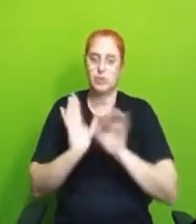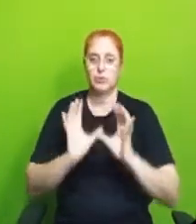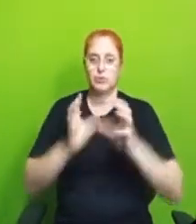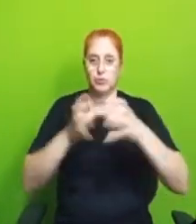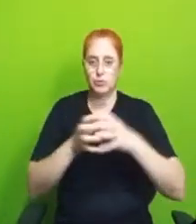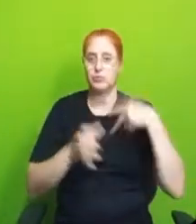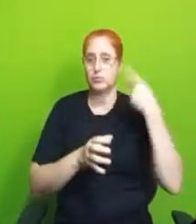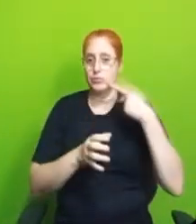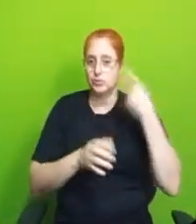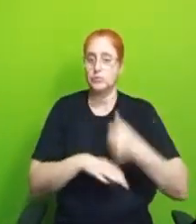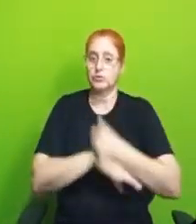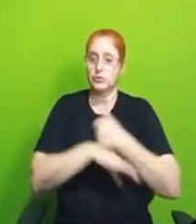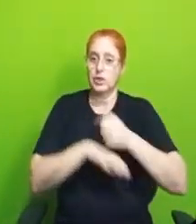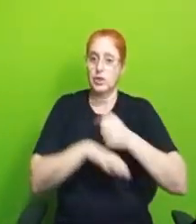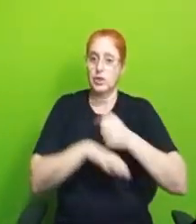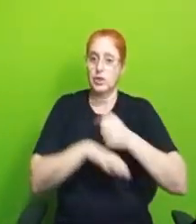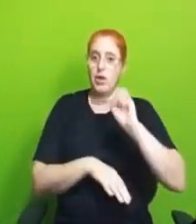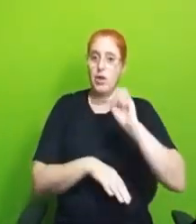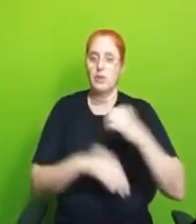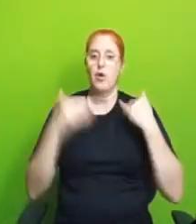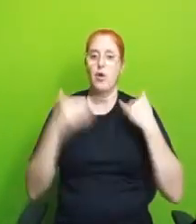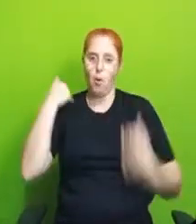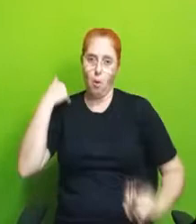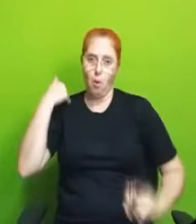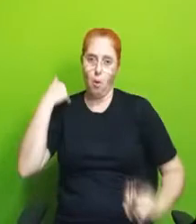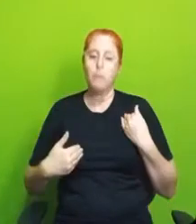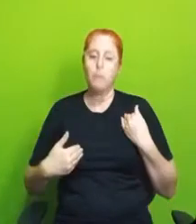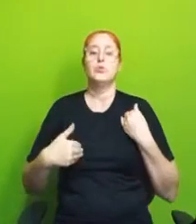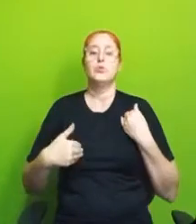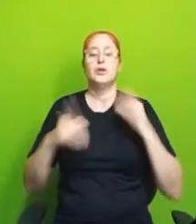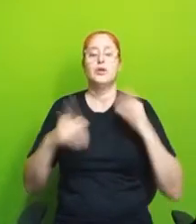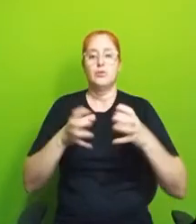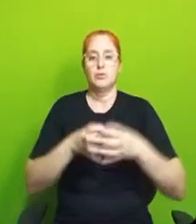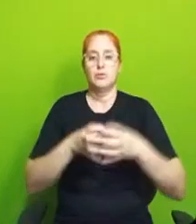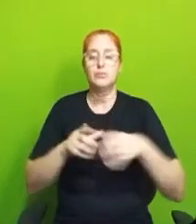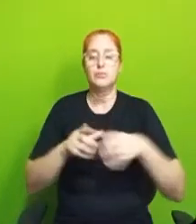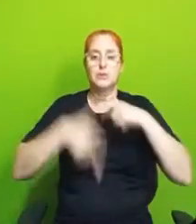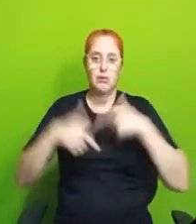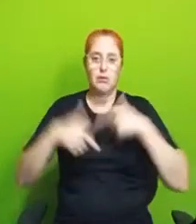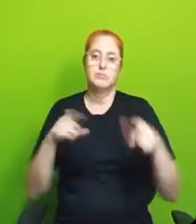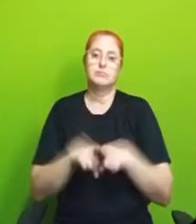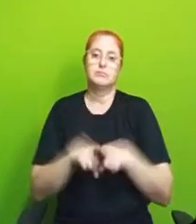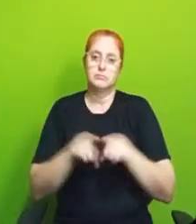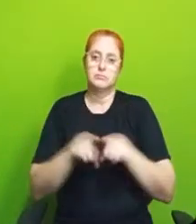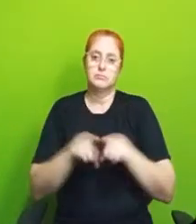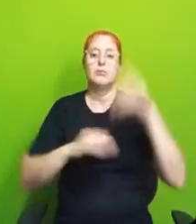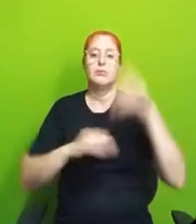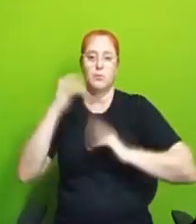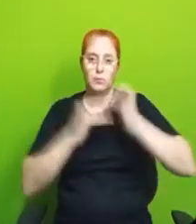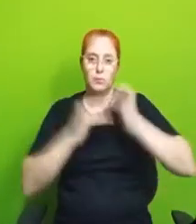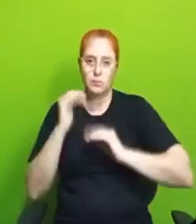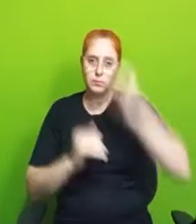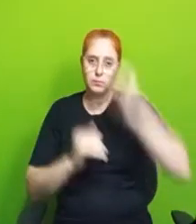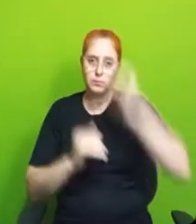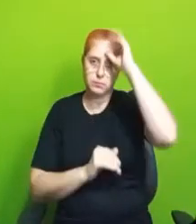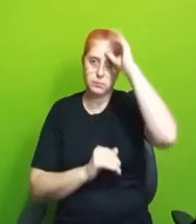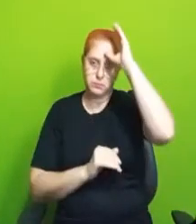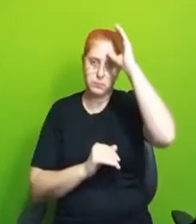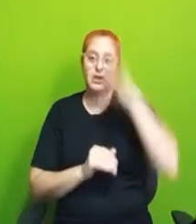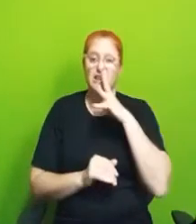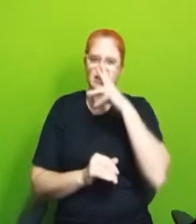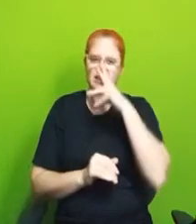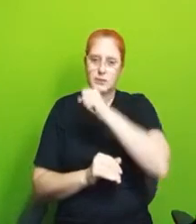que é o SOS Corpo, que é um coletivo que atua também na produção do conhecimento, né, crítico, feminista,